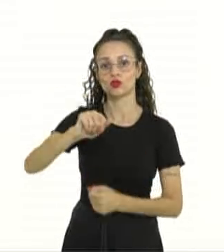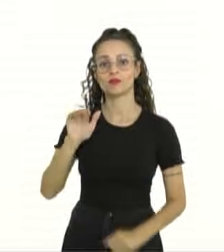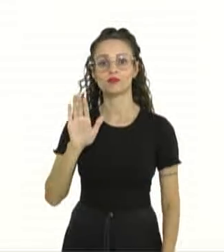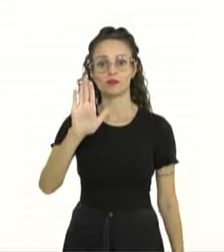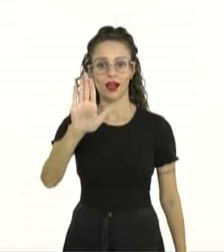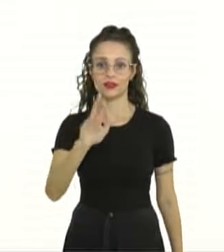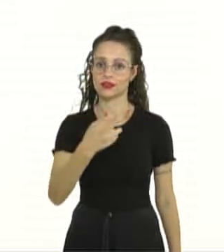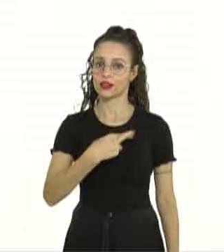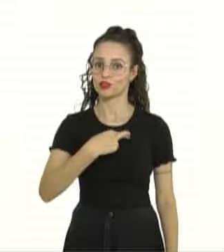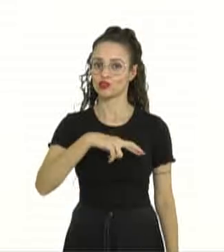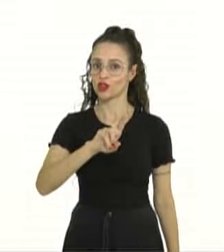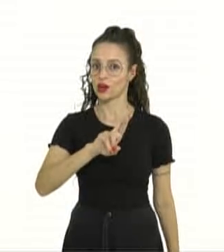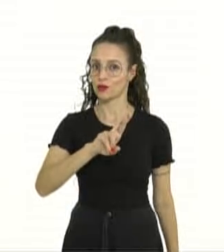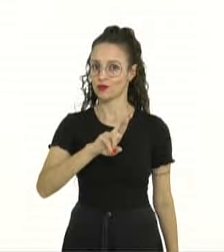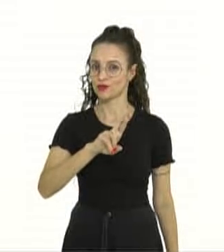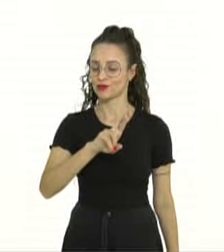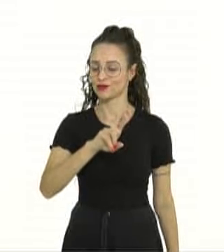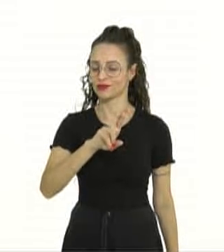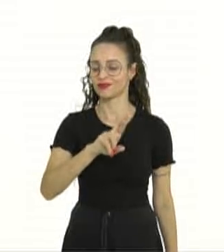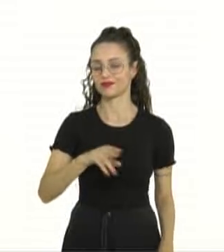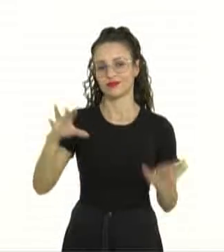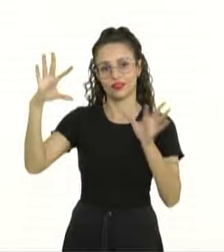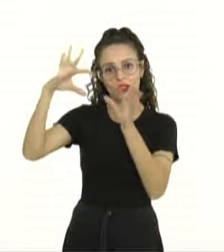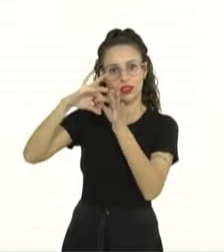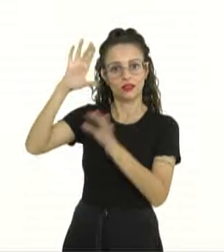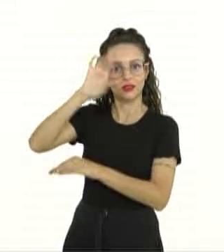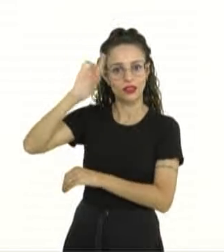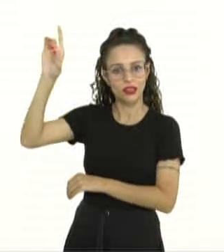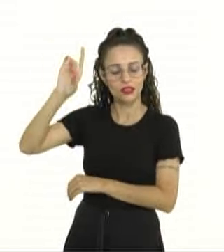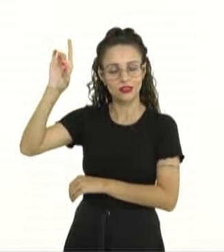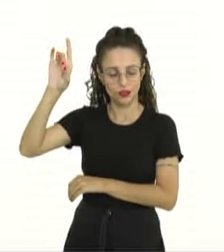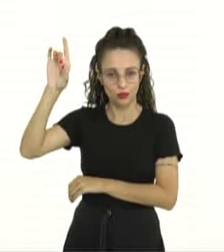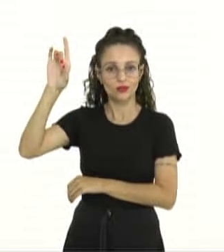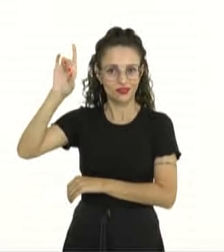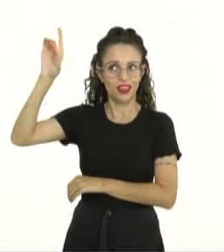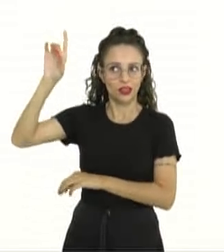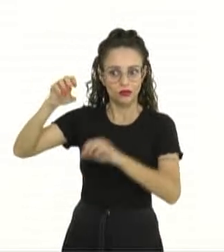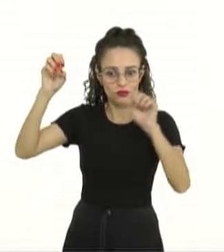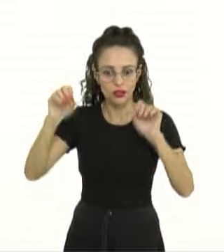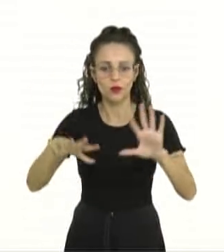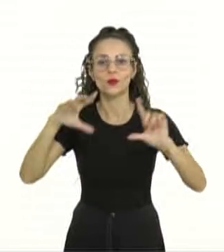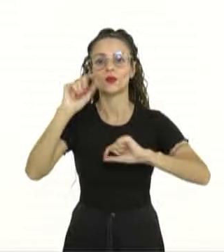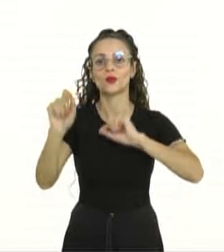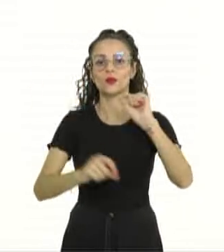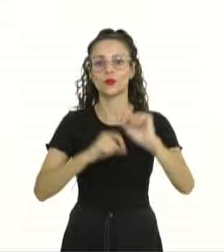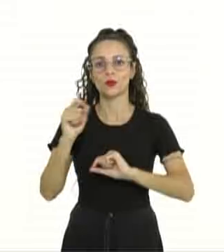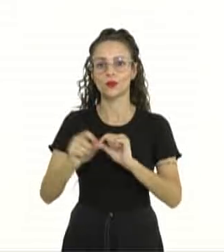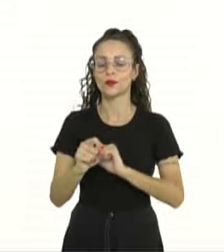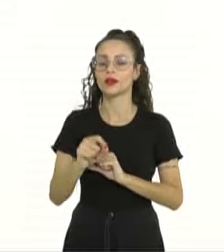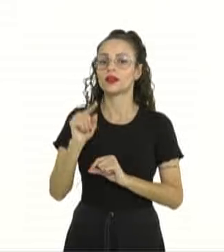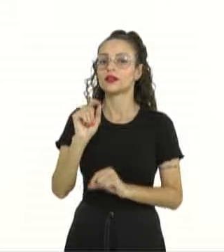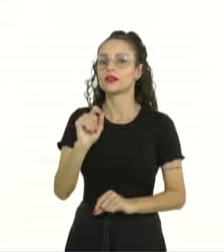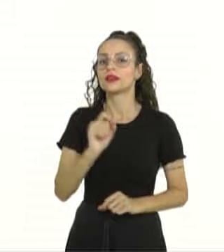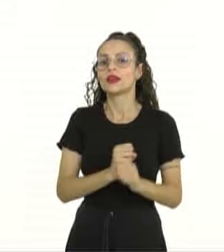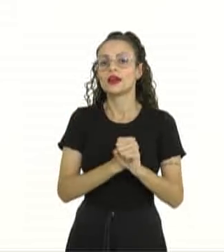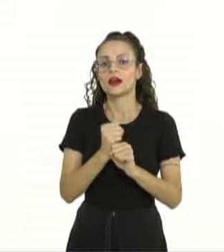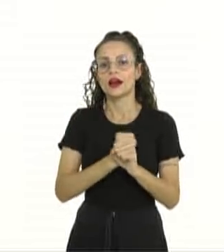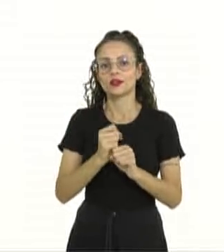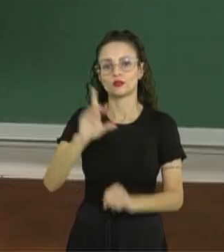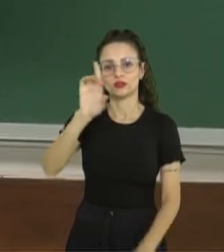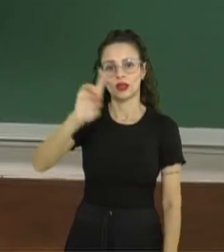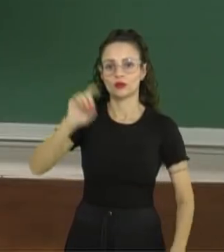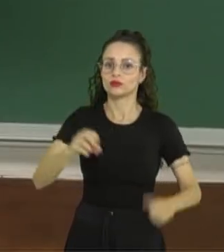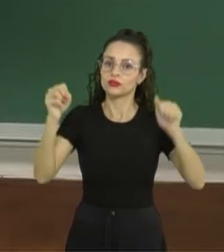versão religiosa, divina, ou melhor, criacionista, né? A ideia de que ano, inclusive,